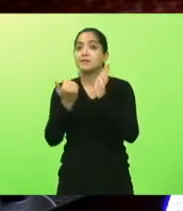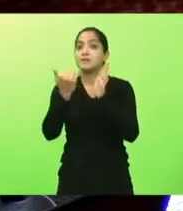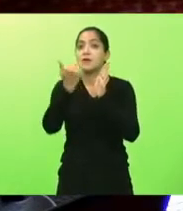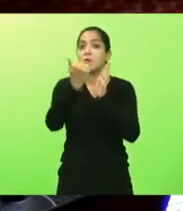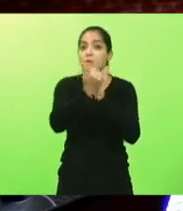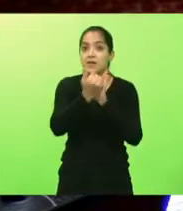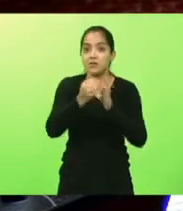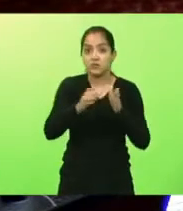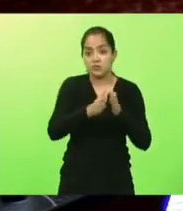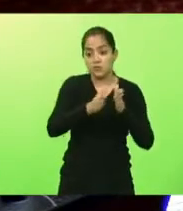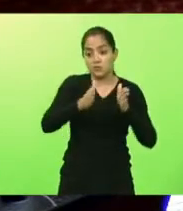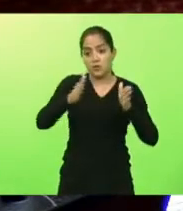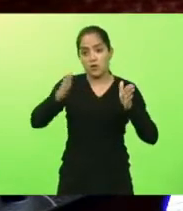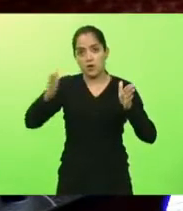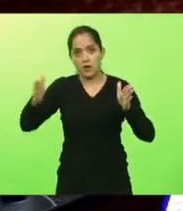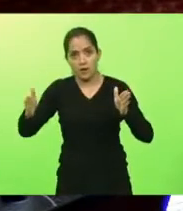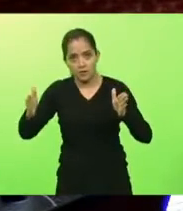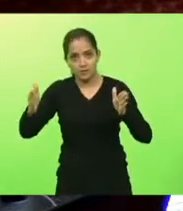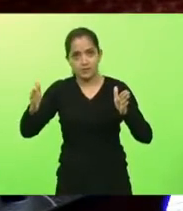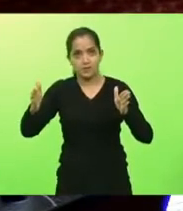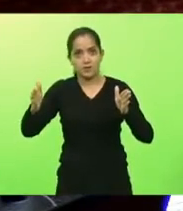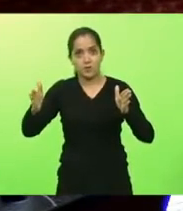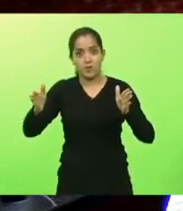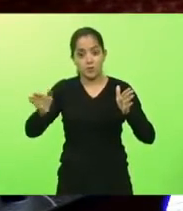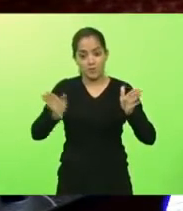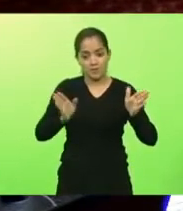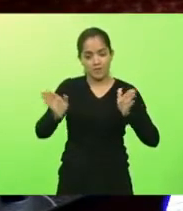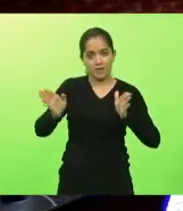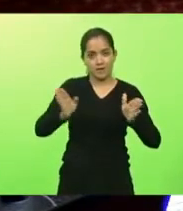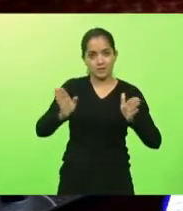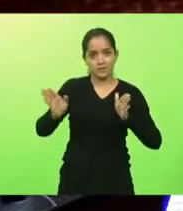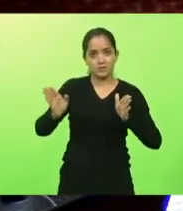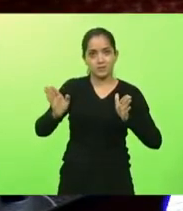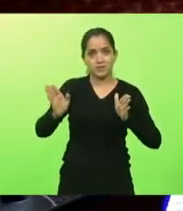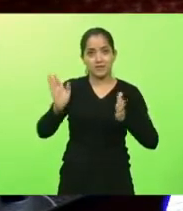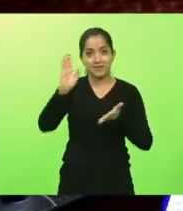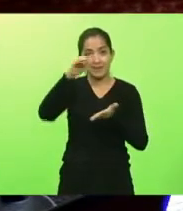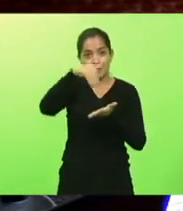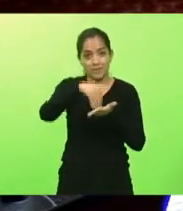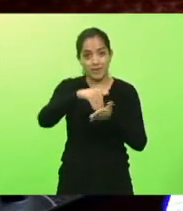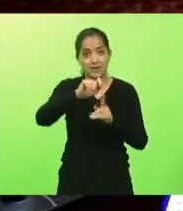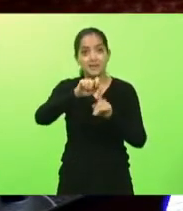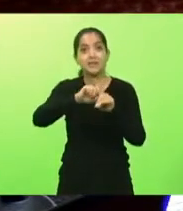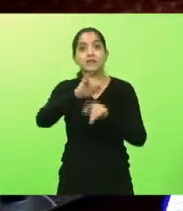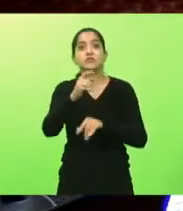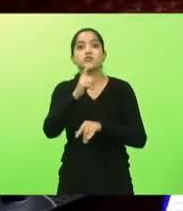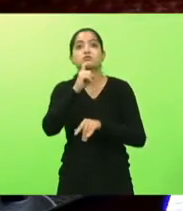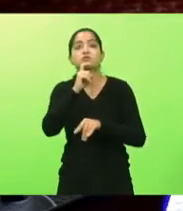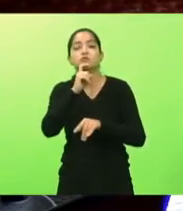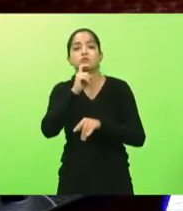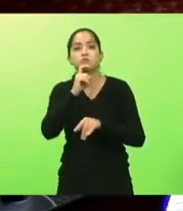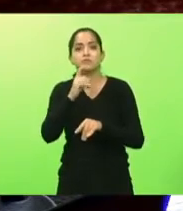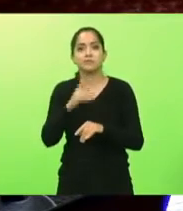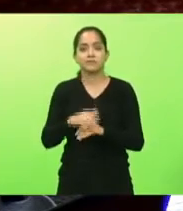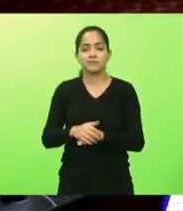um prazo que terminaria em julho para dezembro, o que isso influenciaria na vida do vírus?